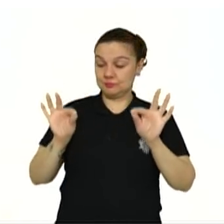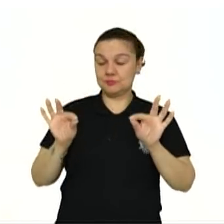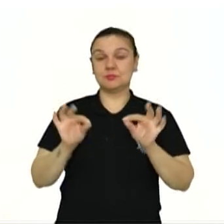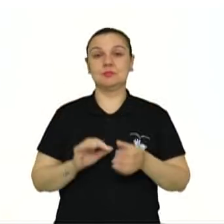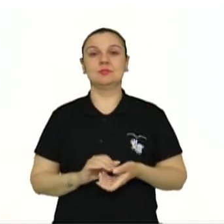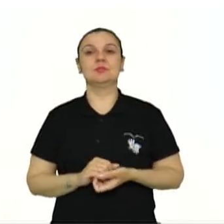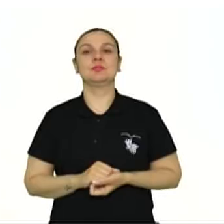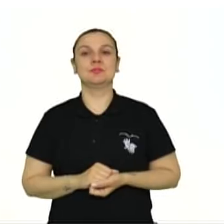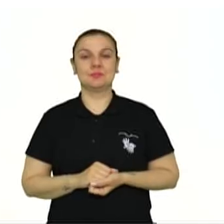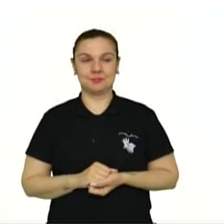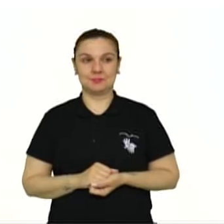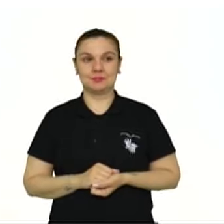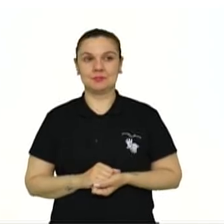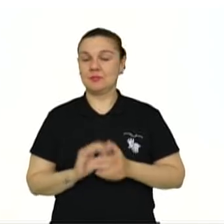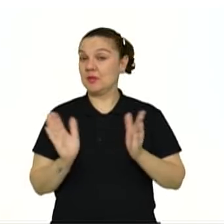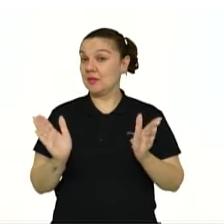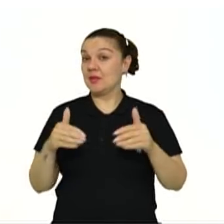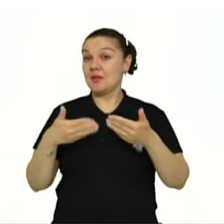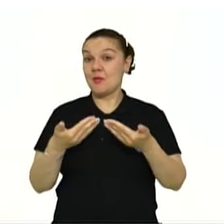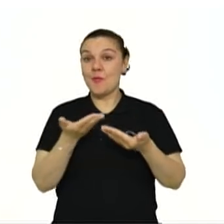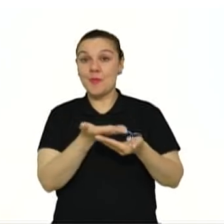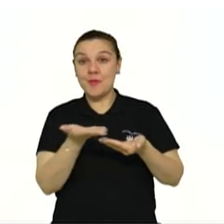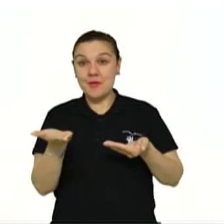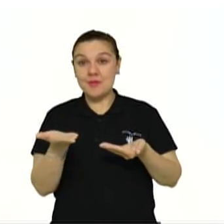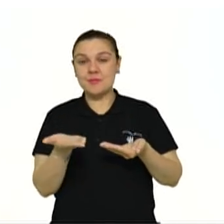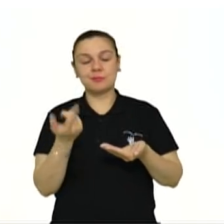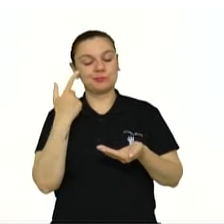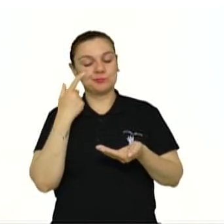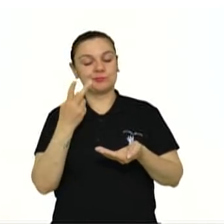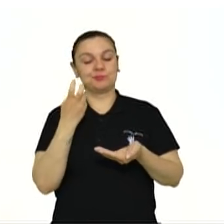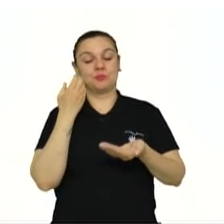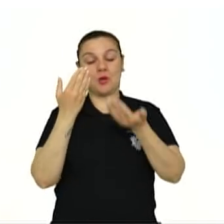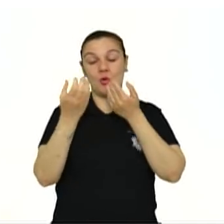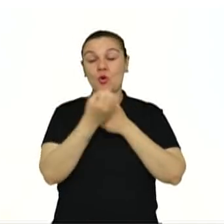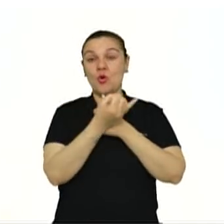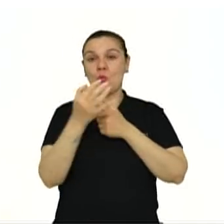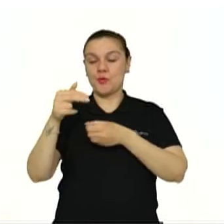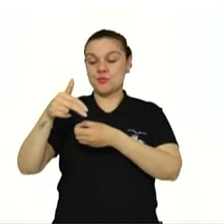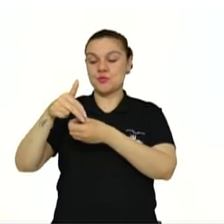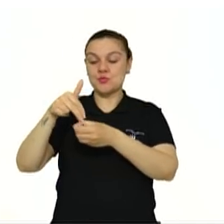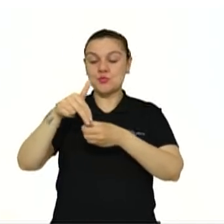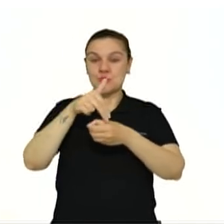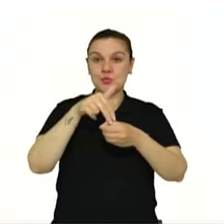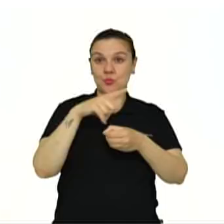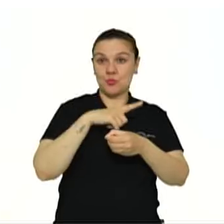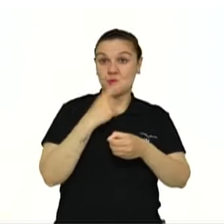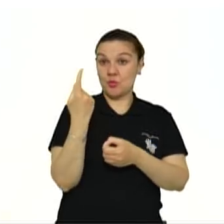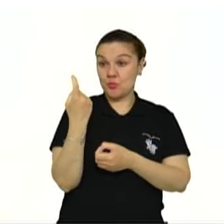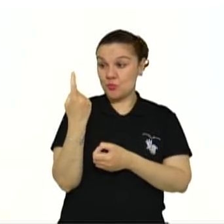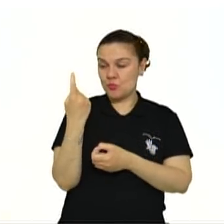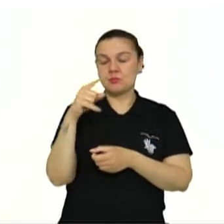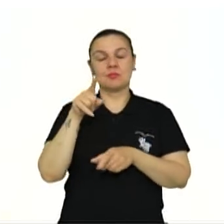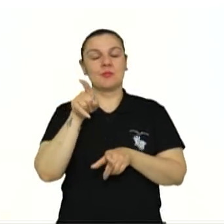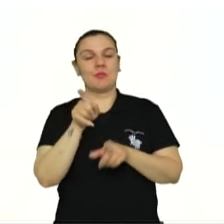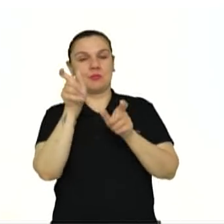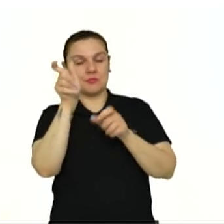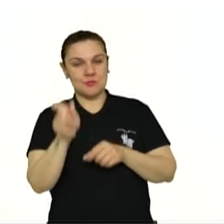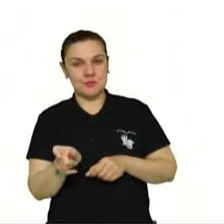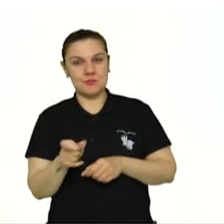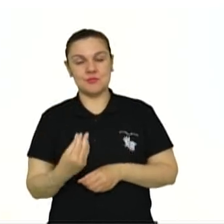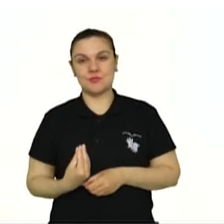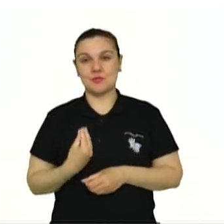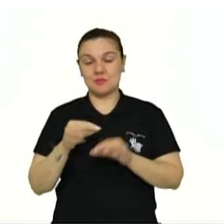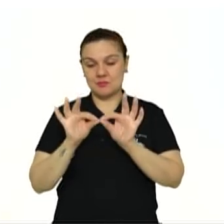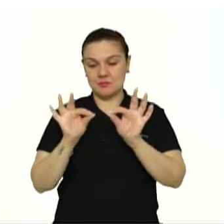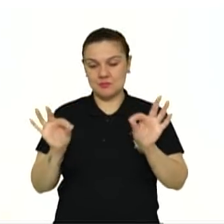sujeito, sujeito simples. Então, exatamente analisando a quantidade de núcleos presentes, que é um único núcleo, eu chego a